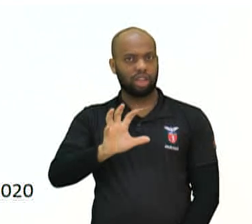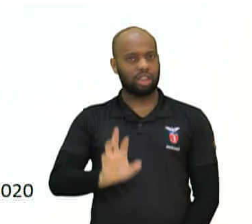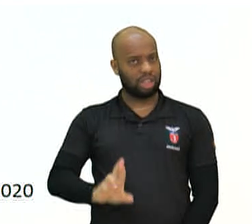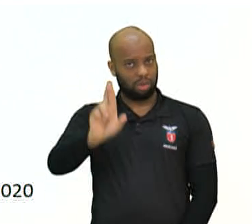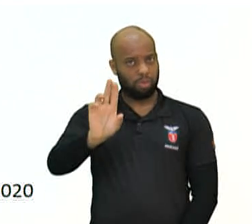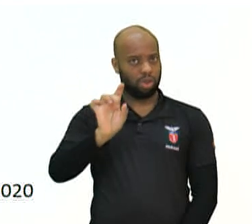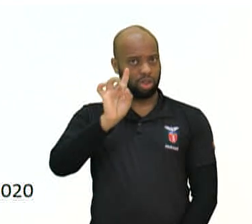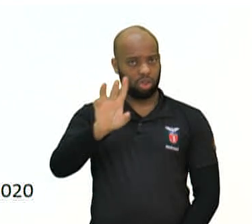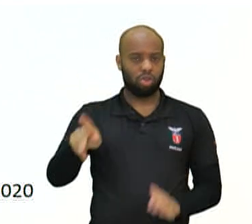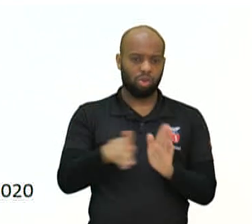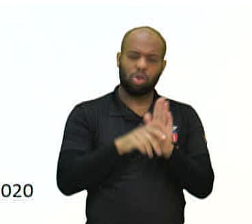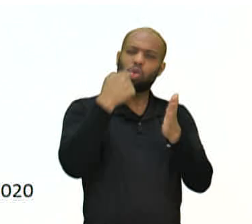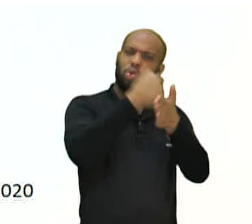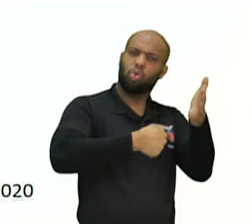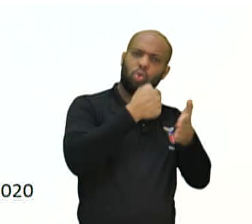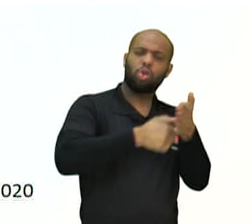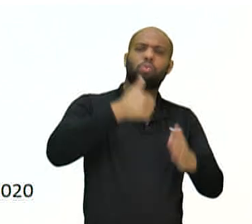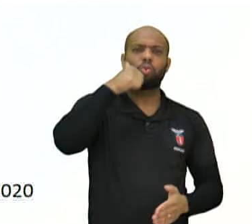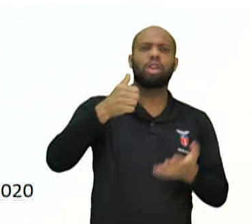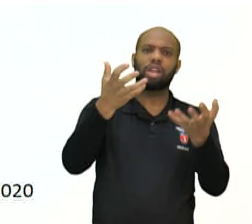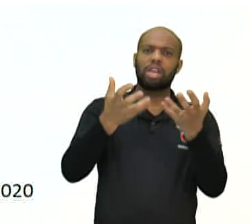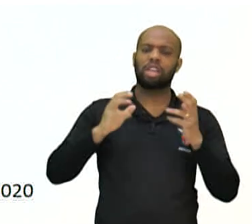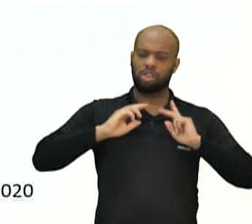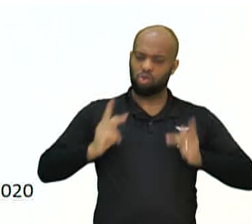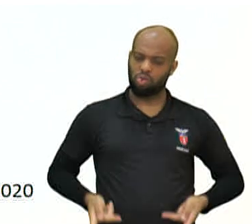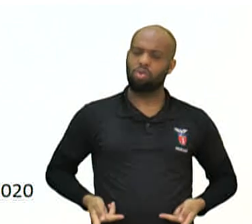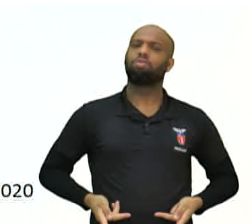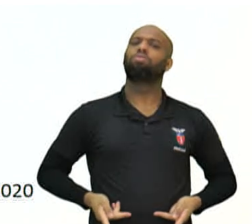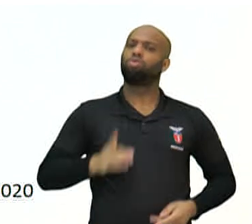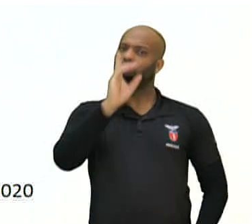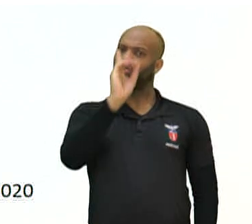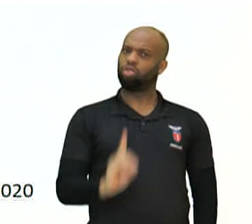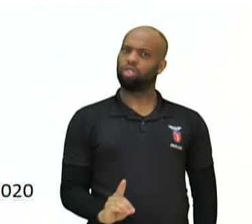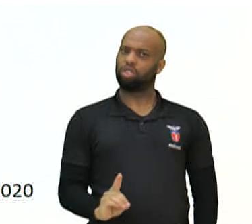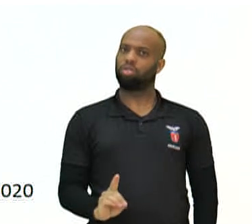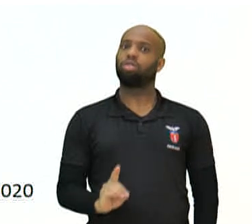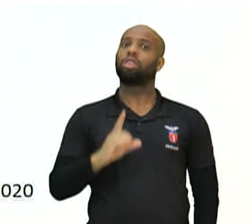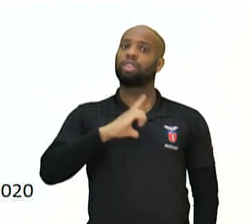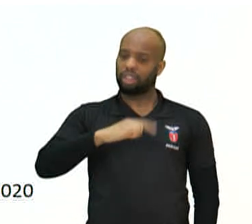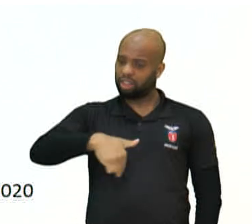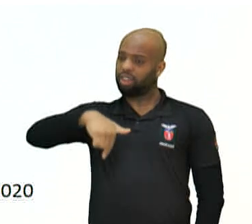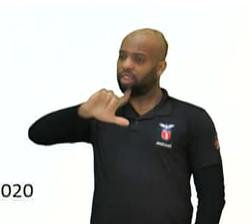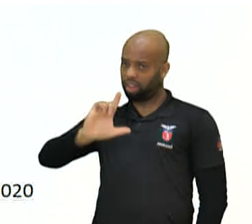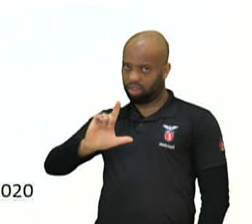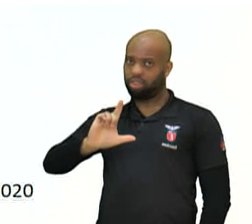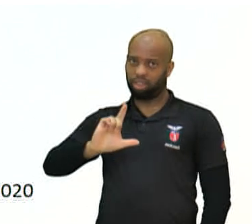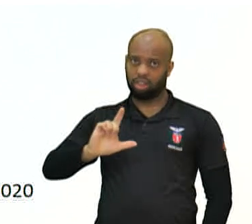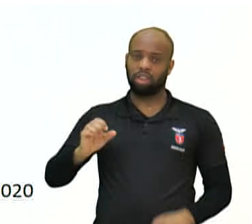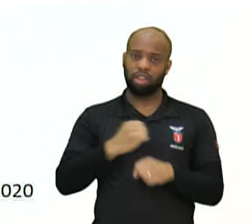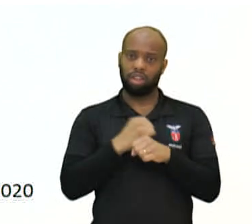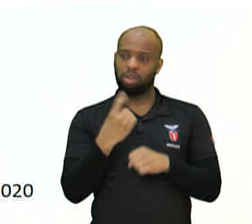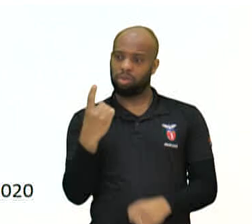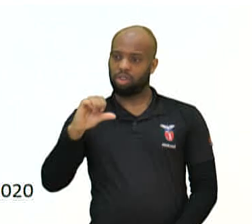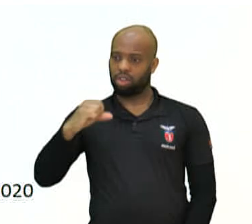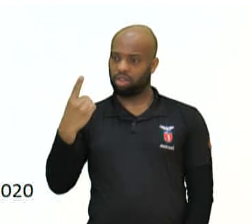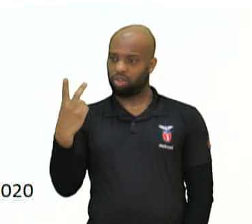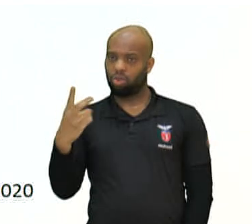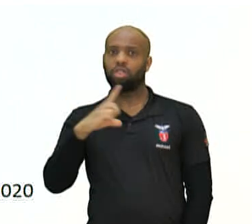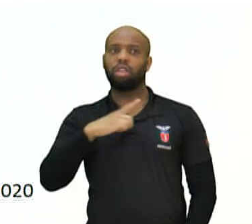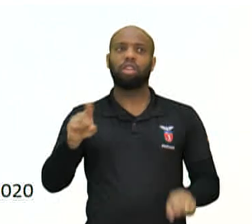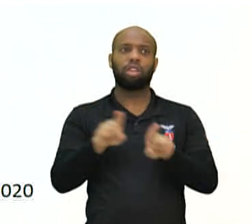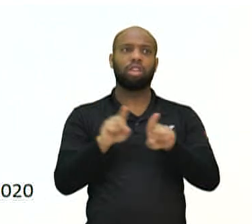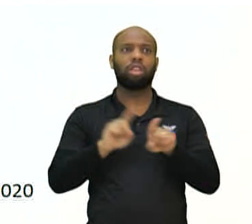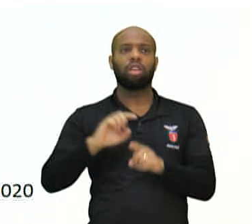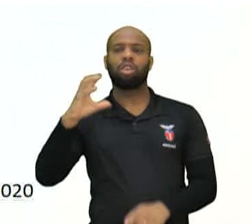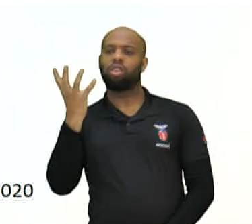representantes da luta das mulheres pelos direitos humanos. Ela é anterior. Em 1912 já acontece,